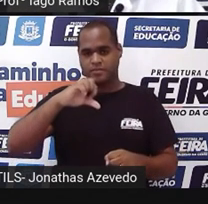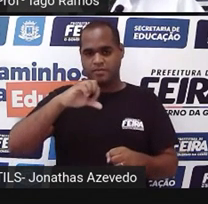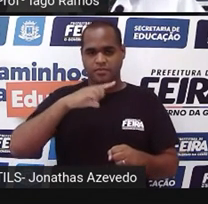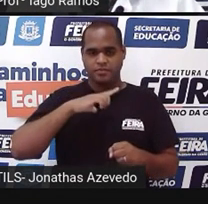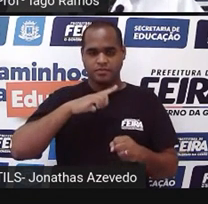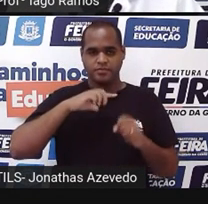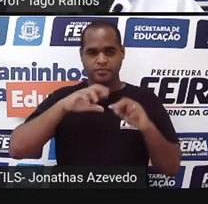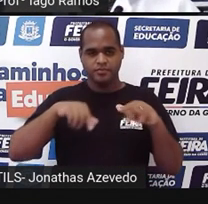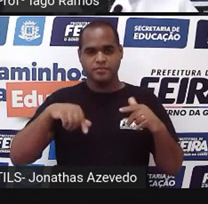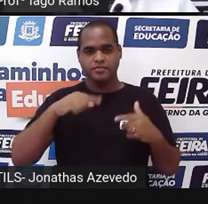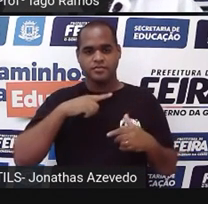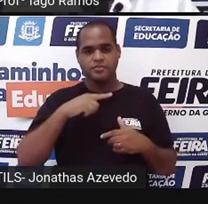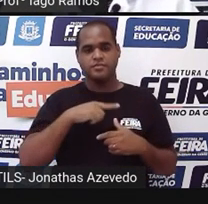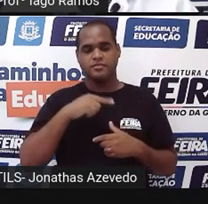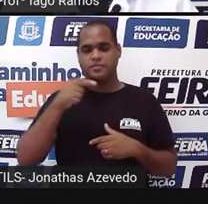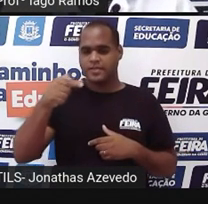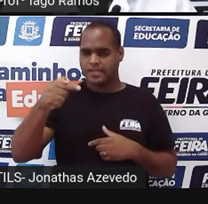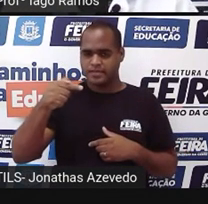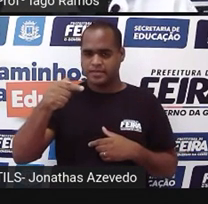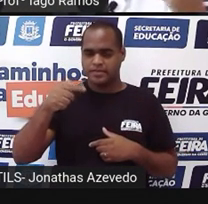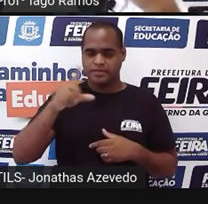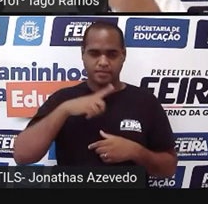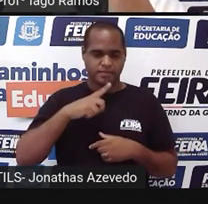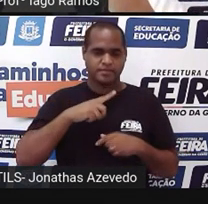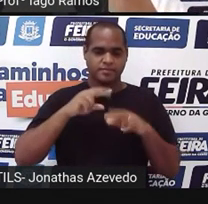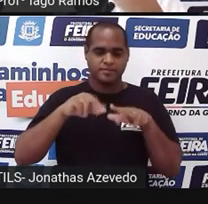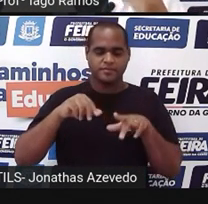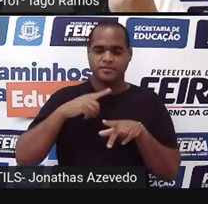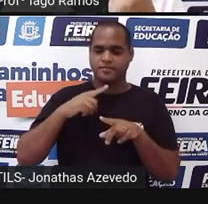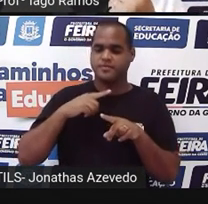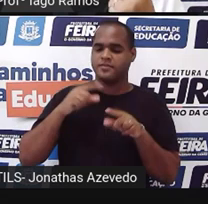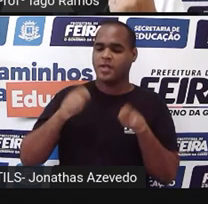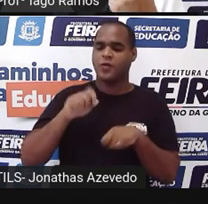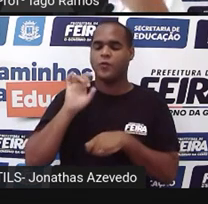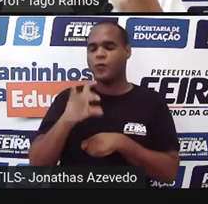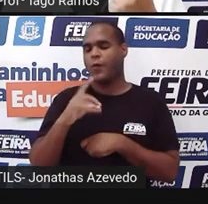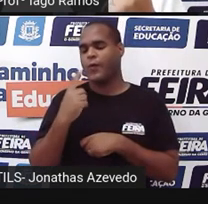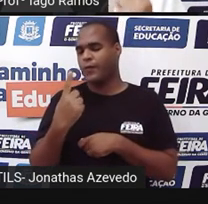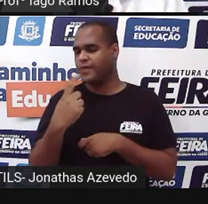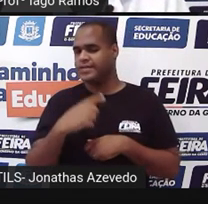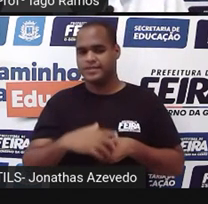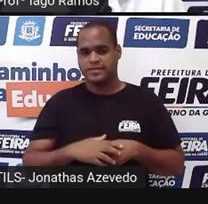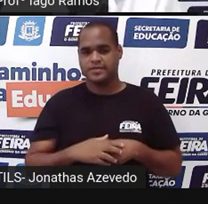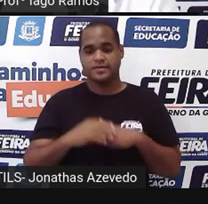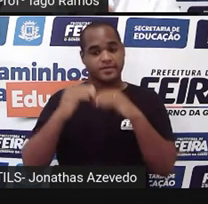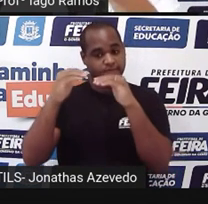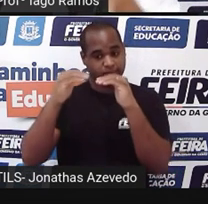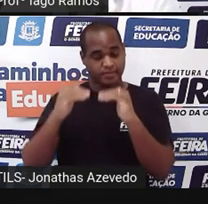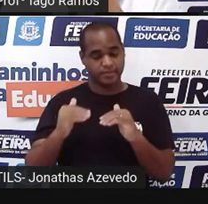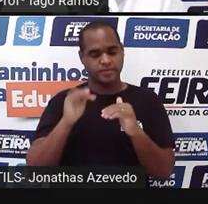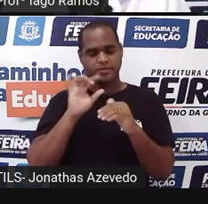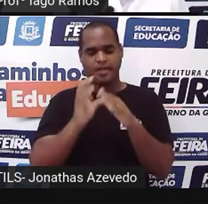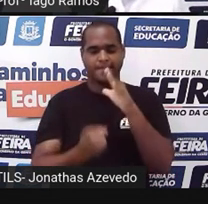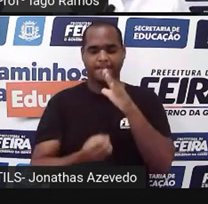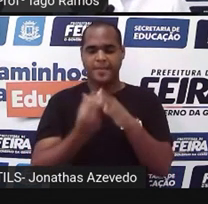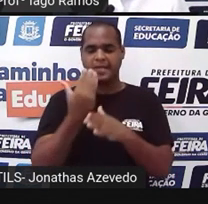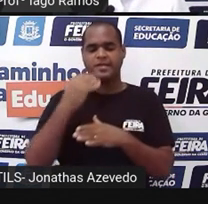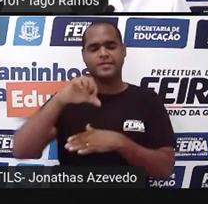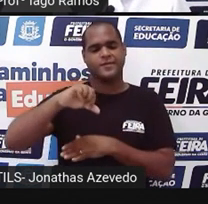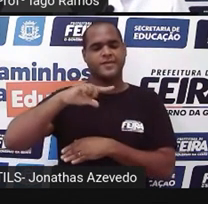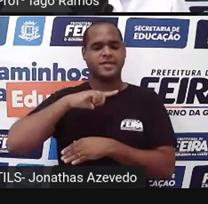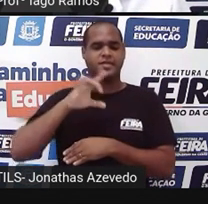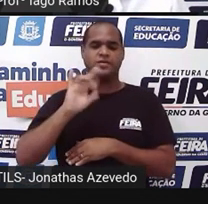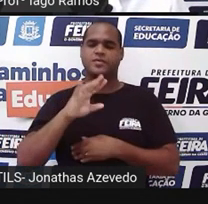embaixo sete o algarismo 7 é um algarismo só então lá embaixo vai aparecer apenas um número